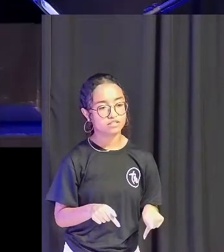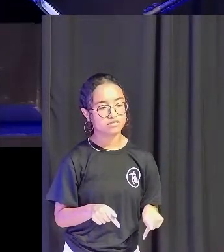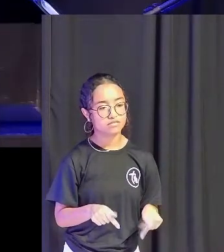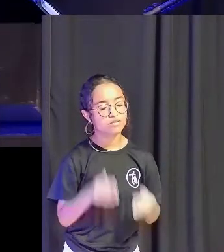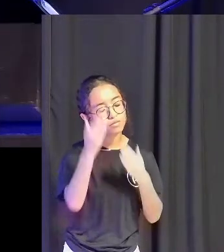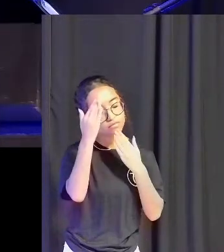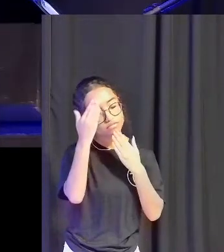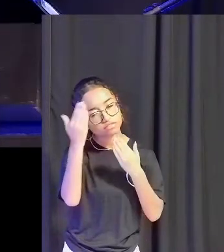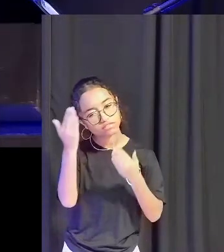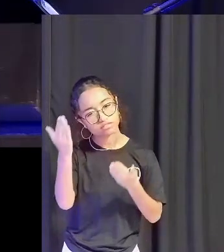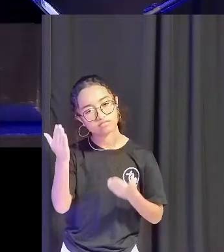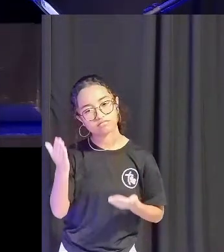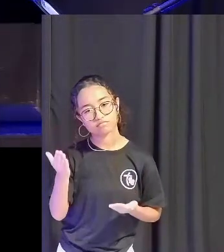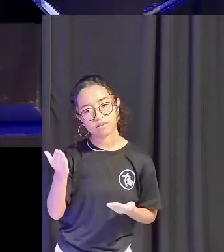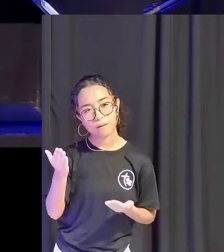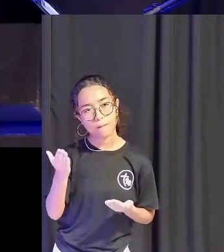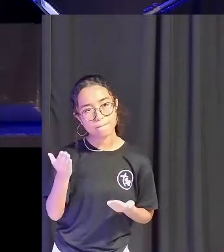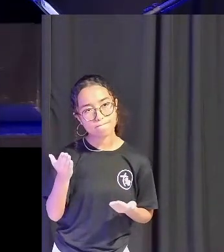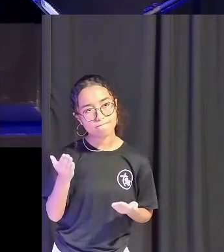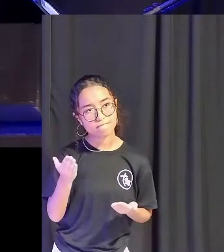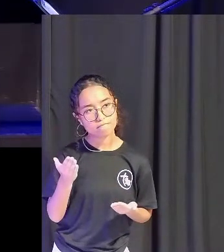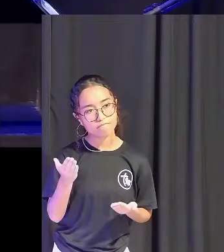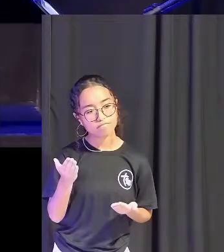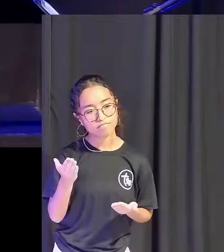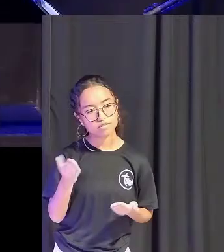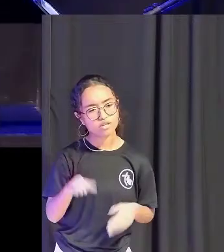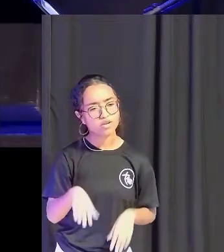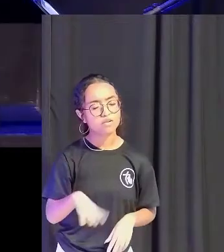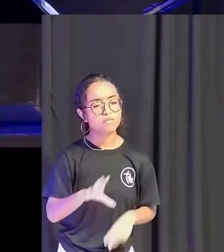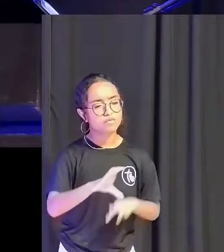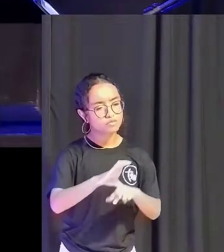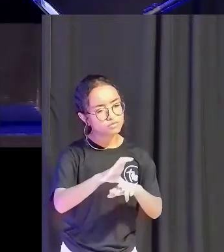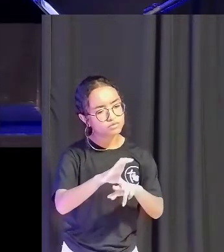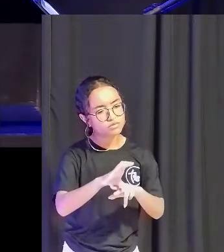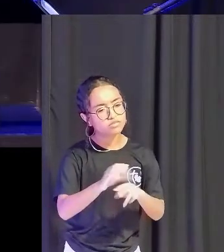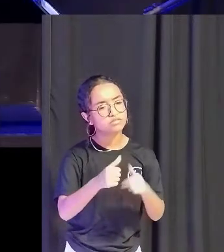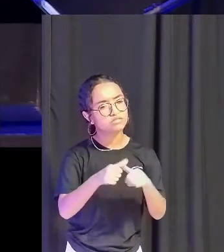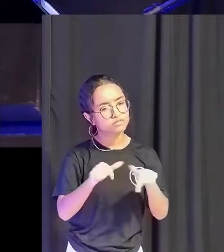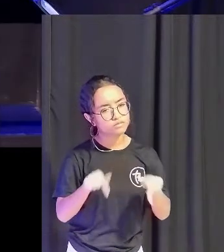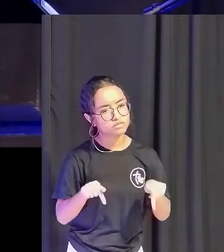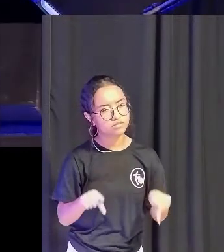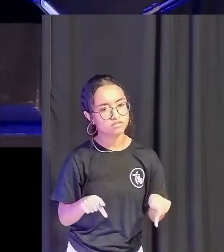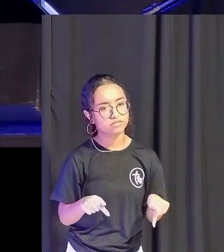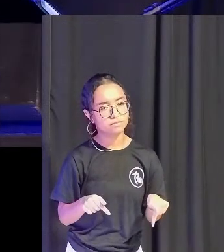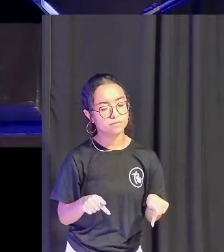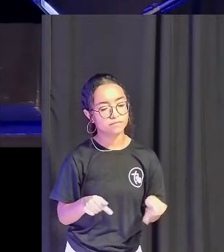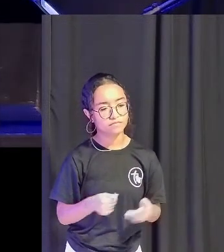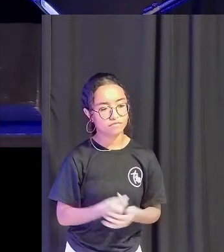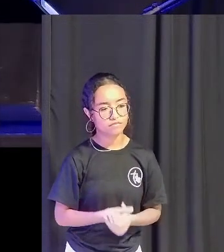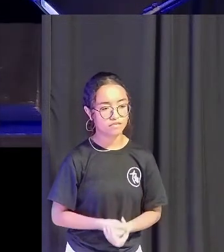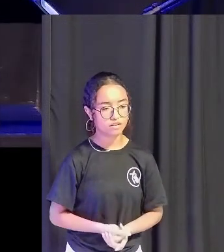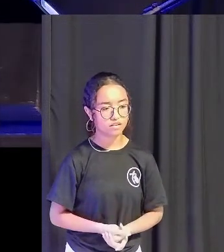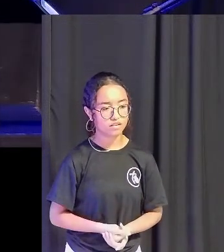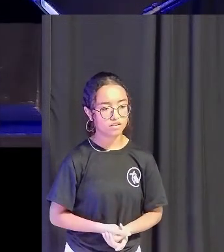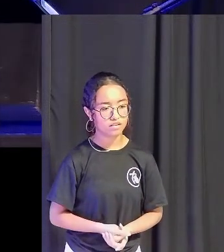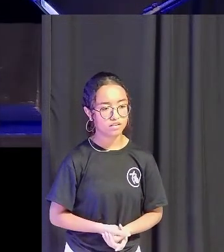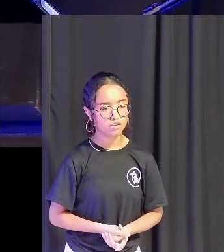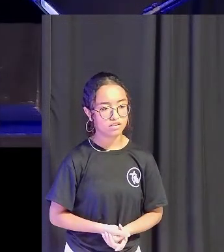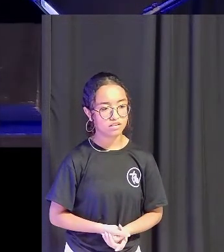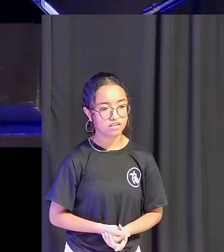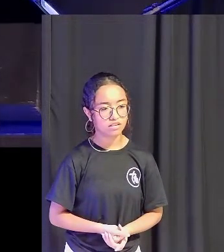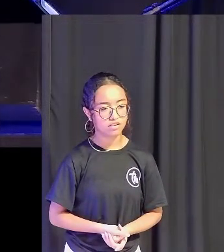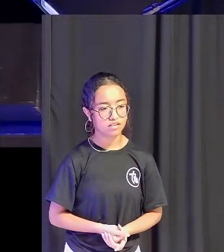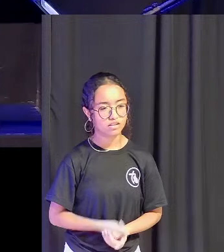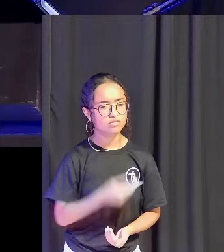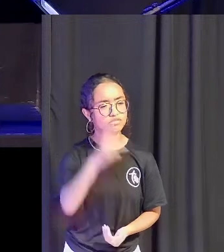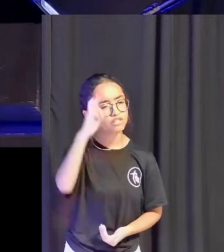Muito obrigado, Senhor, pelos os meus irmãos e irmãs que estão aqui presentes hoje. Que tu possas